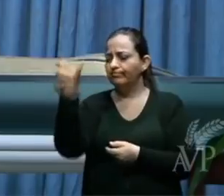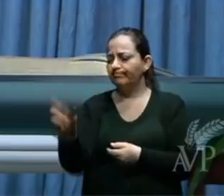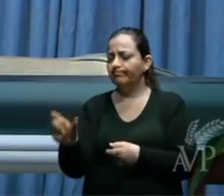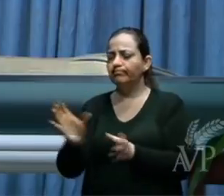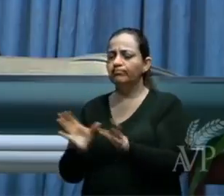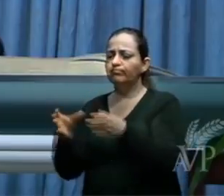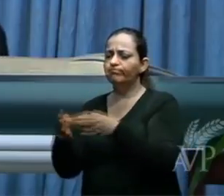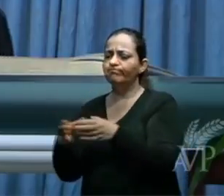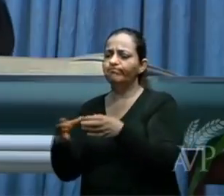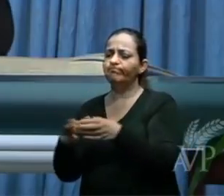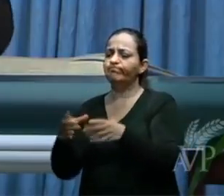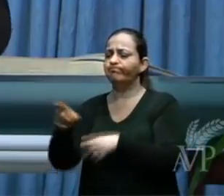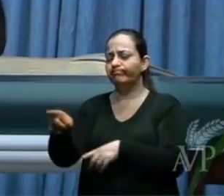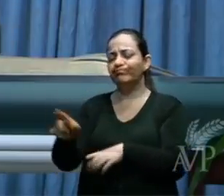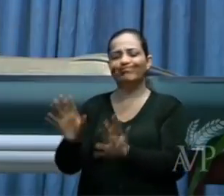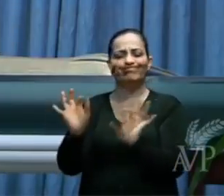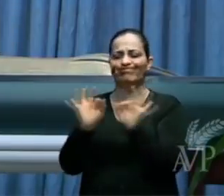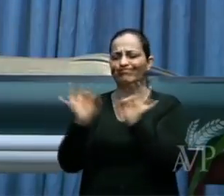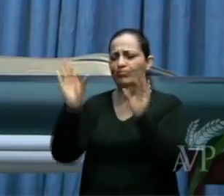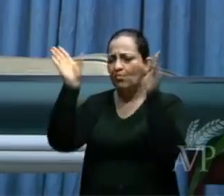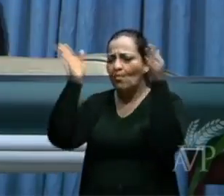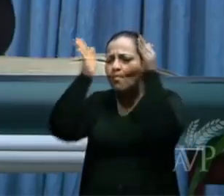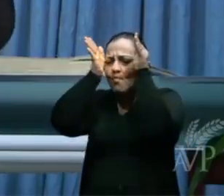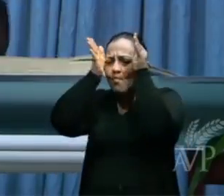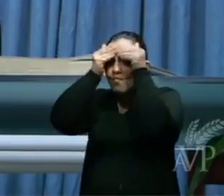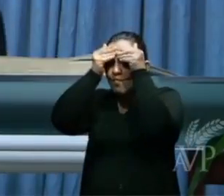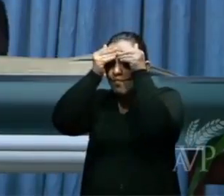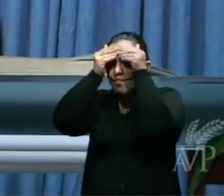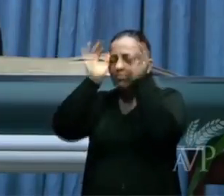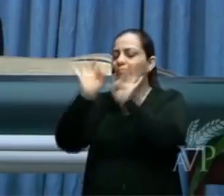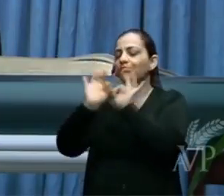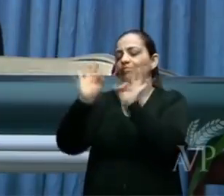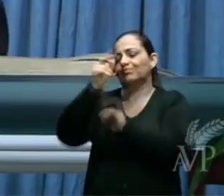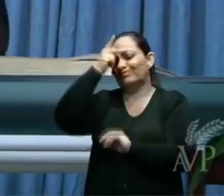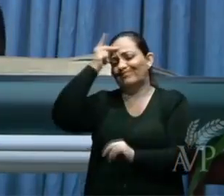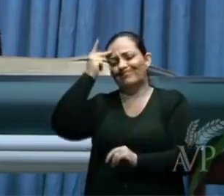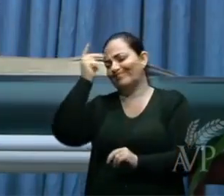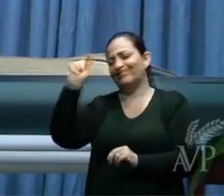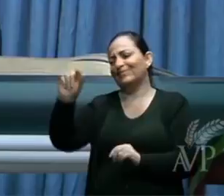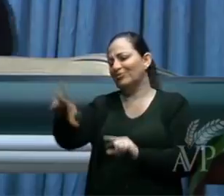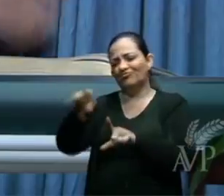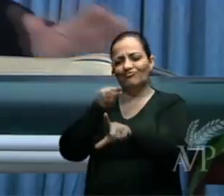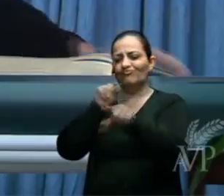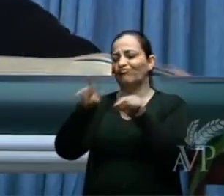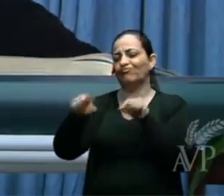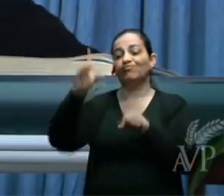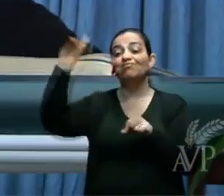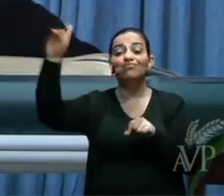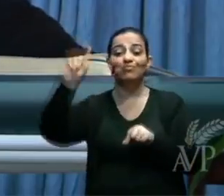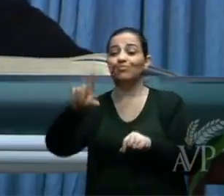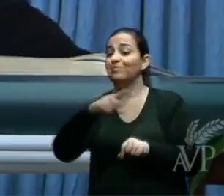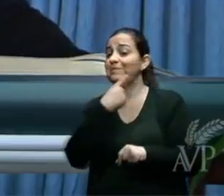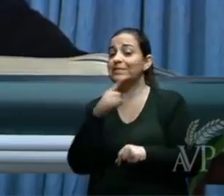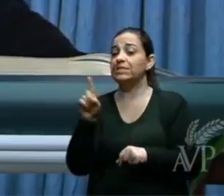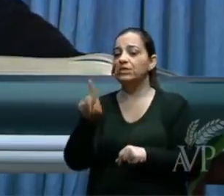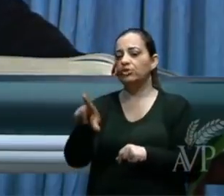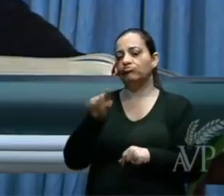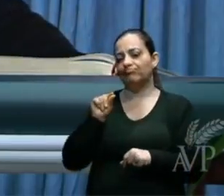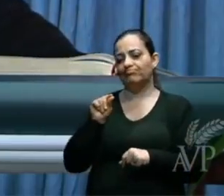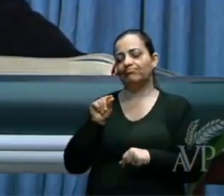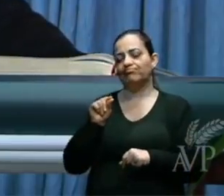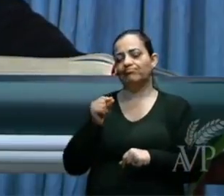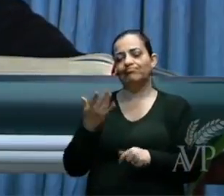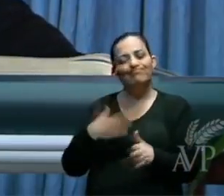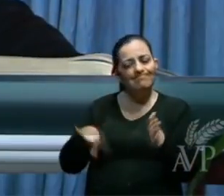ela não dá um entendimento para quem não é eleito não